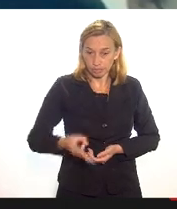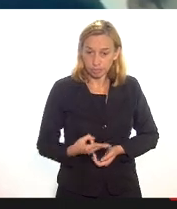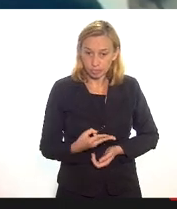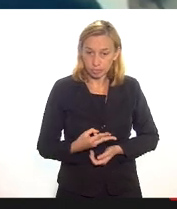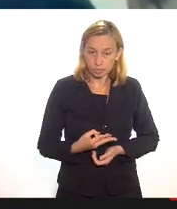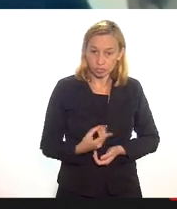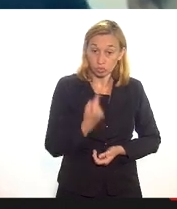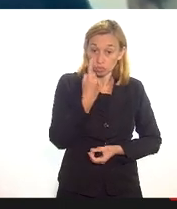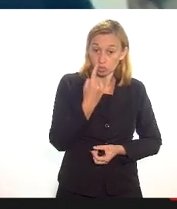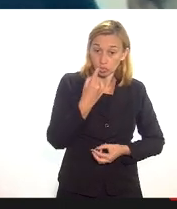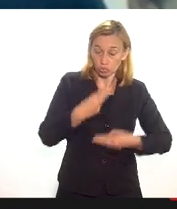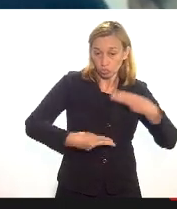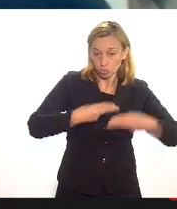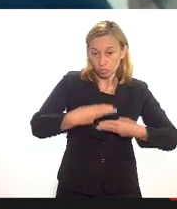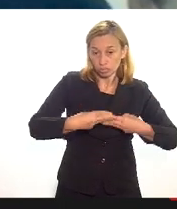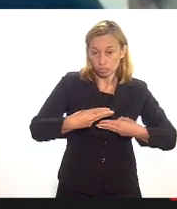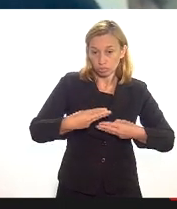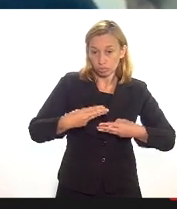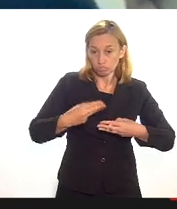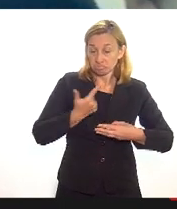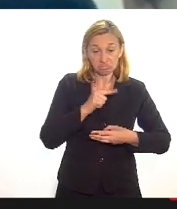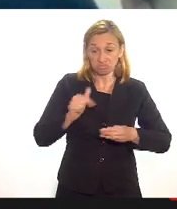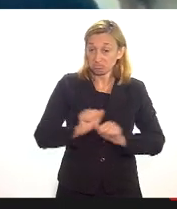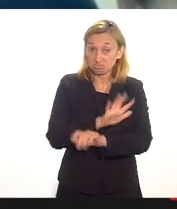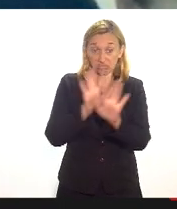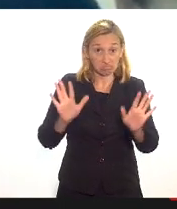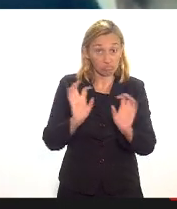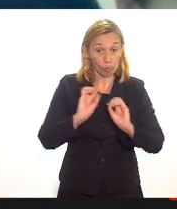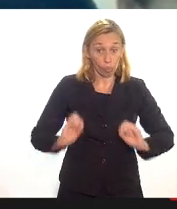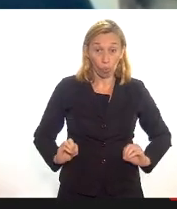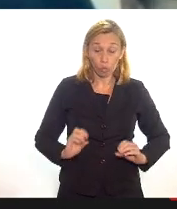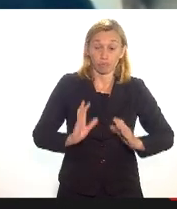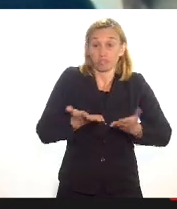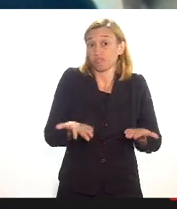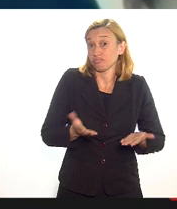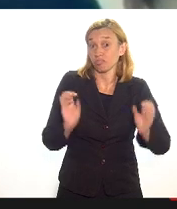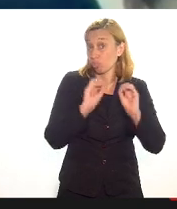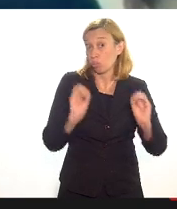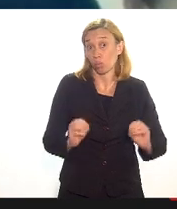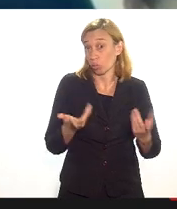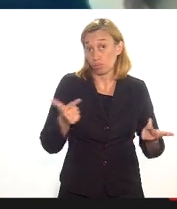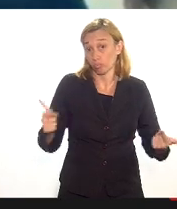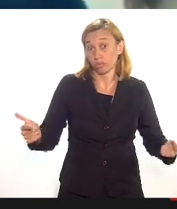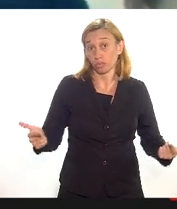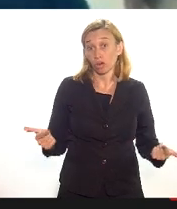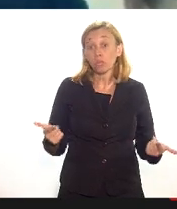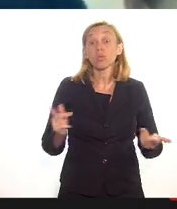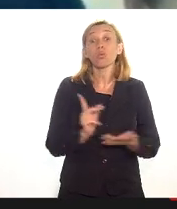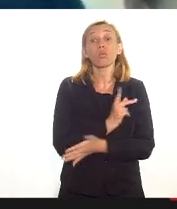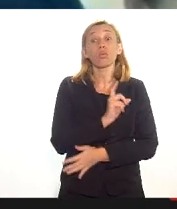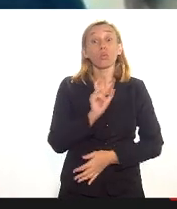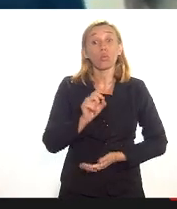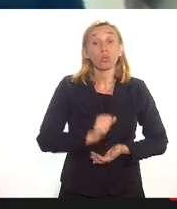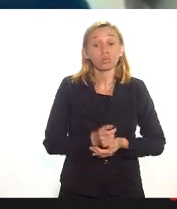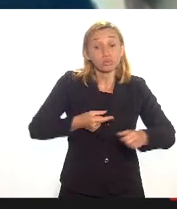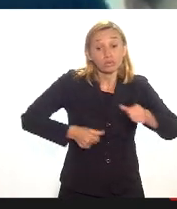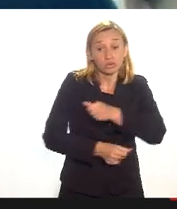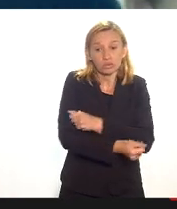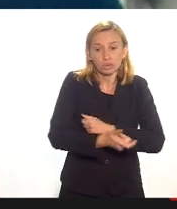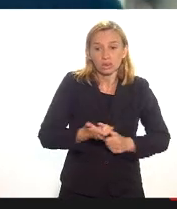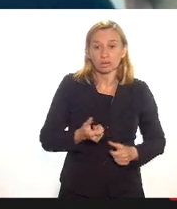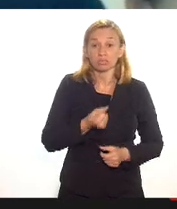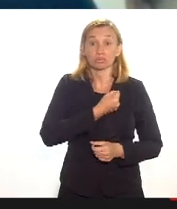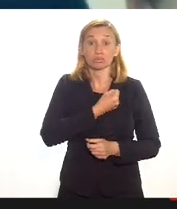apenas um trimestre, sem transparência nenhuma. Sem transparência nenhuma. O que ocorre num investimento tão alto